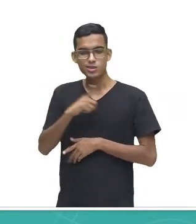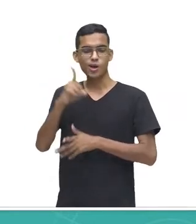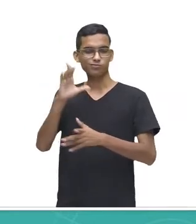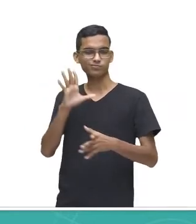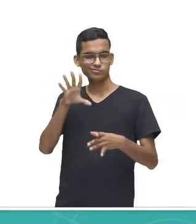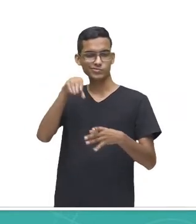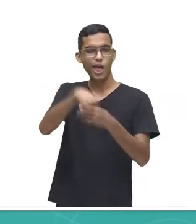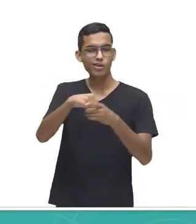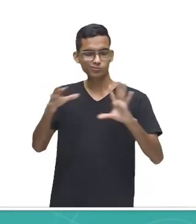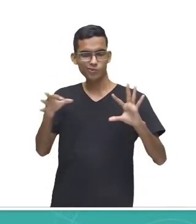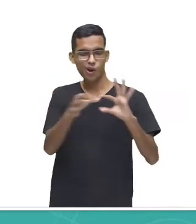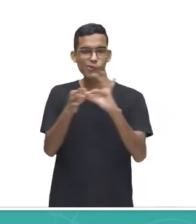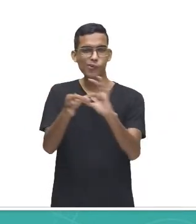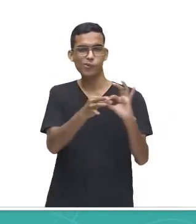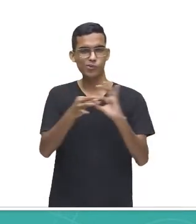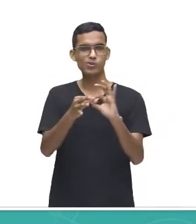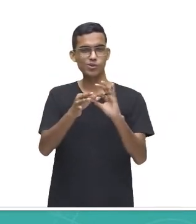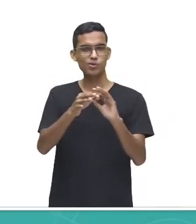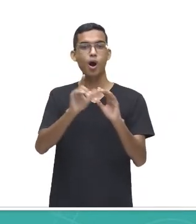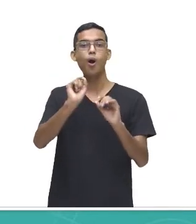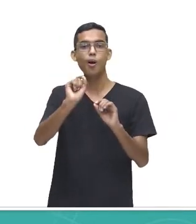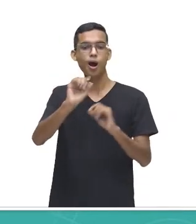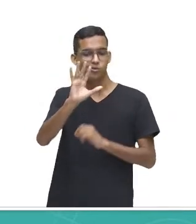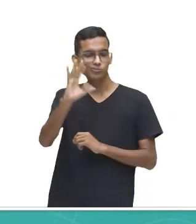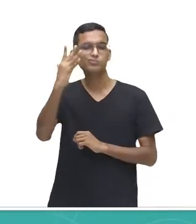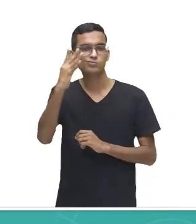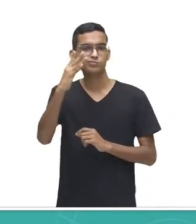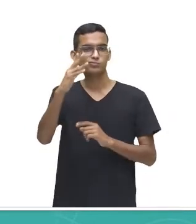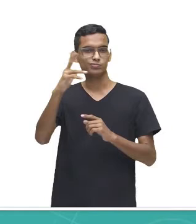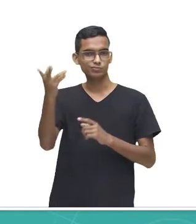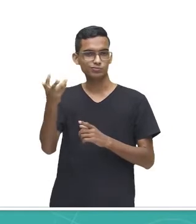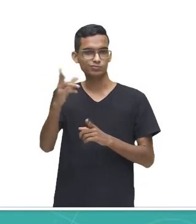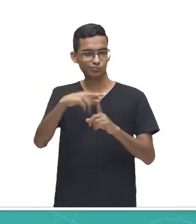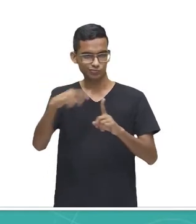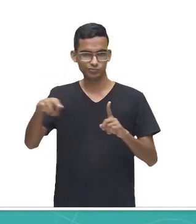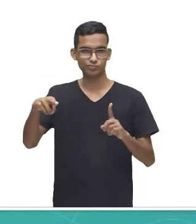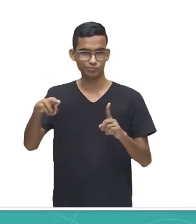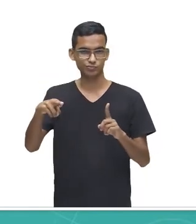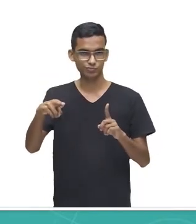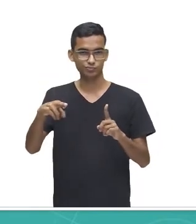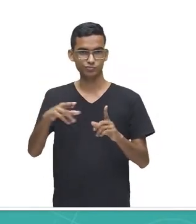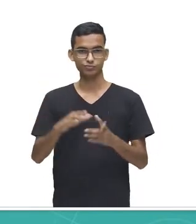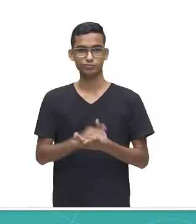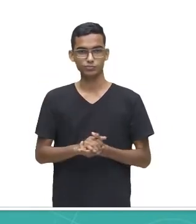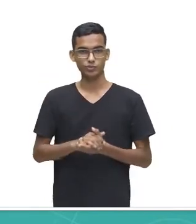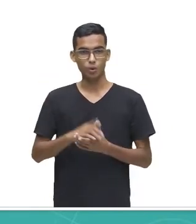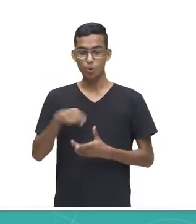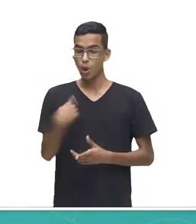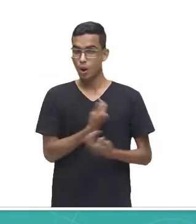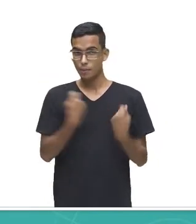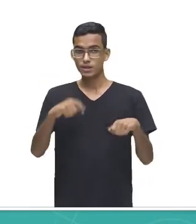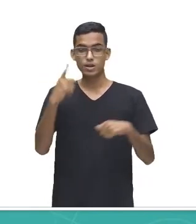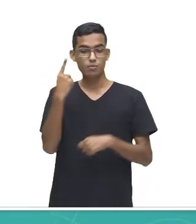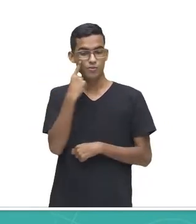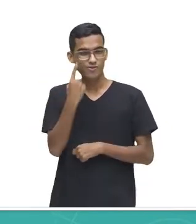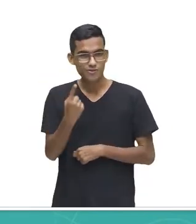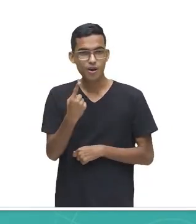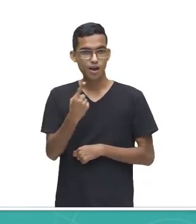sem olharmos o social, certo? Dos povos, sem olhar a tradição dos